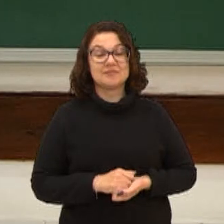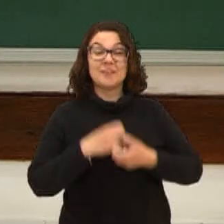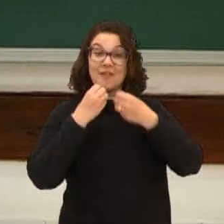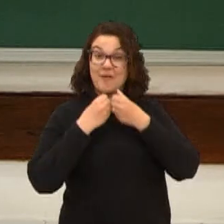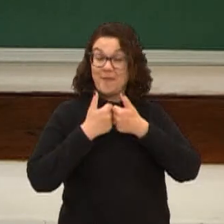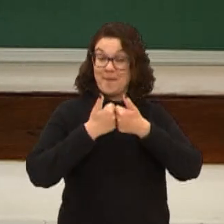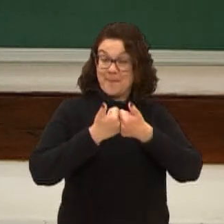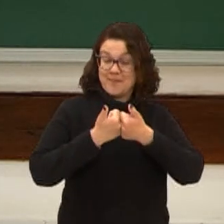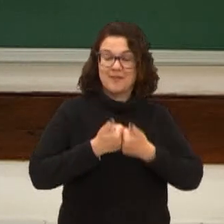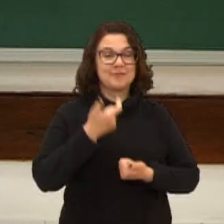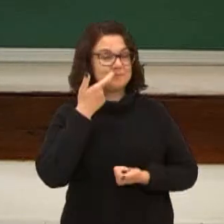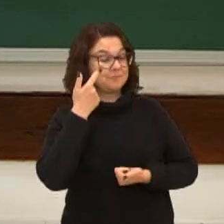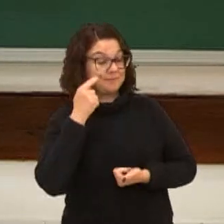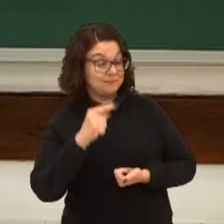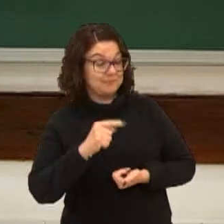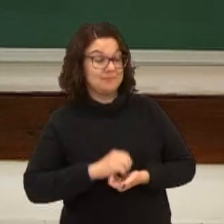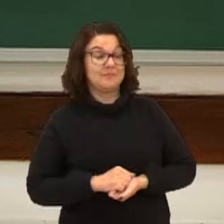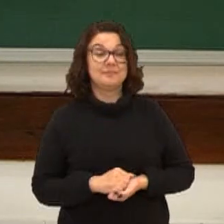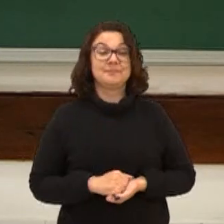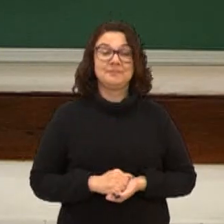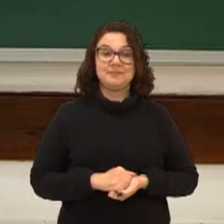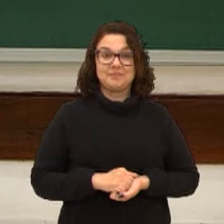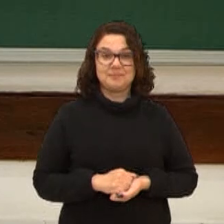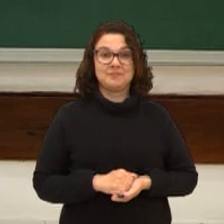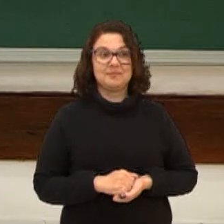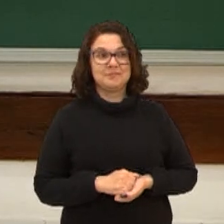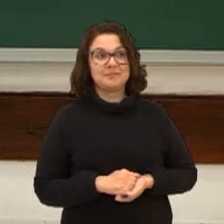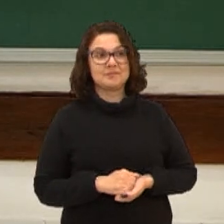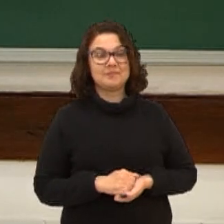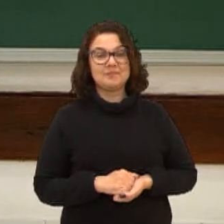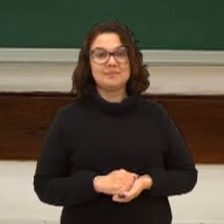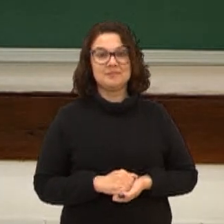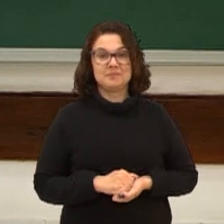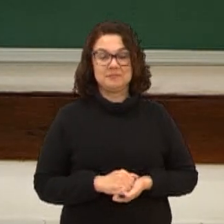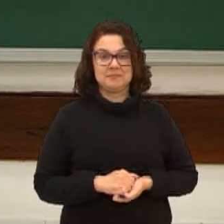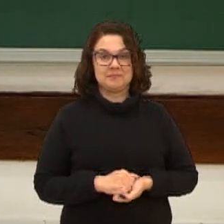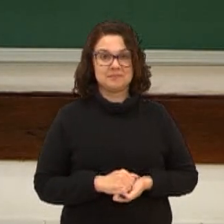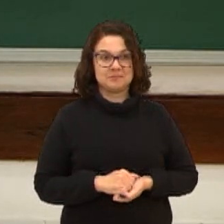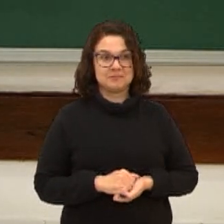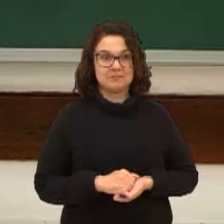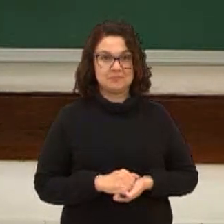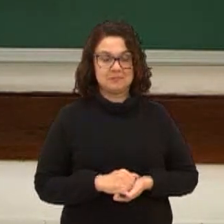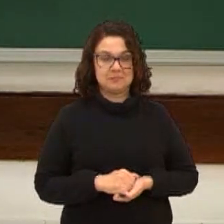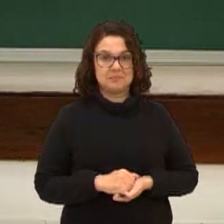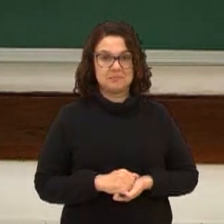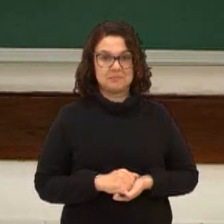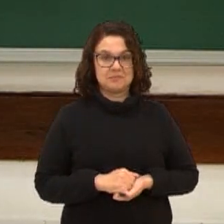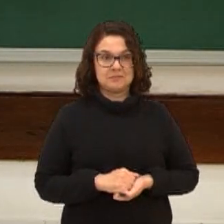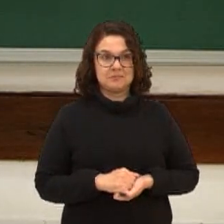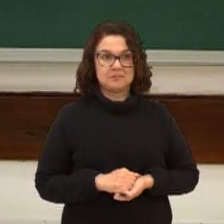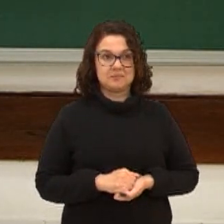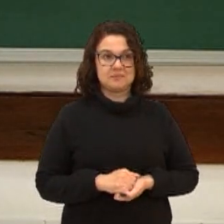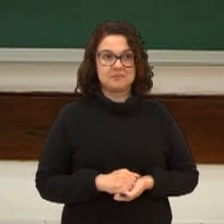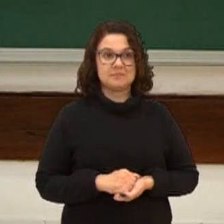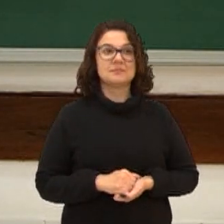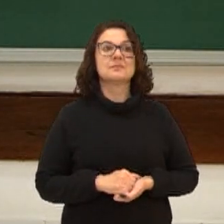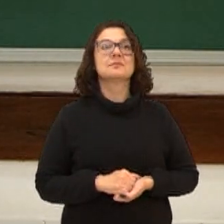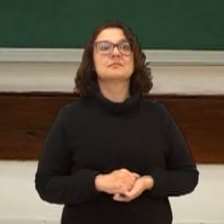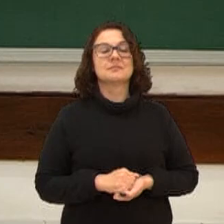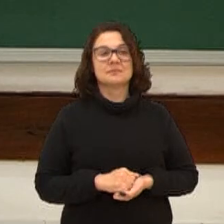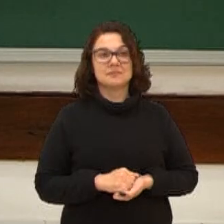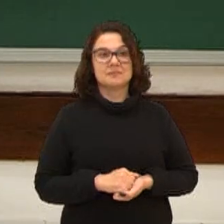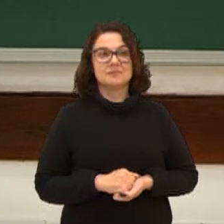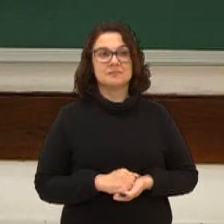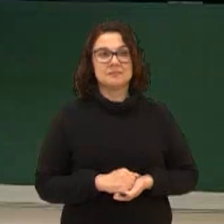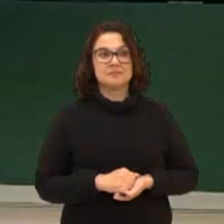Bueno, chicos, a ver entonces cómo se quedaron sus respuestas ahí a respecto de la viñeta de nuestra anciana. ¿Cuál